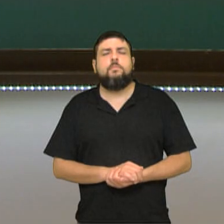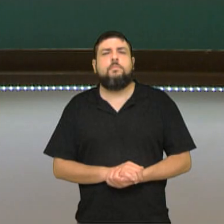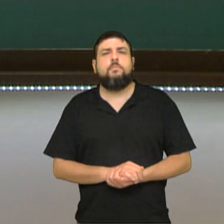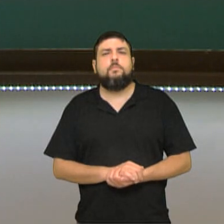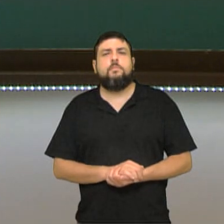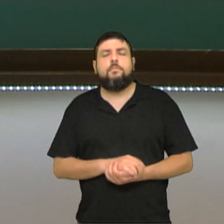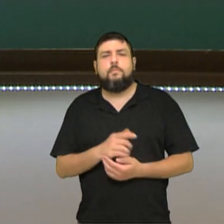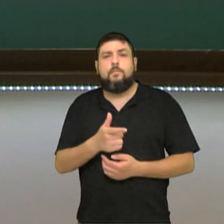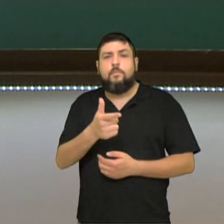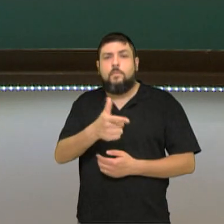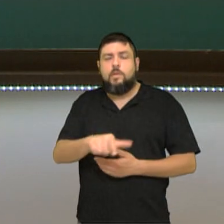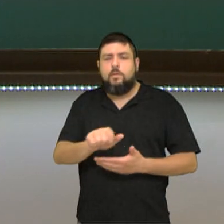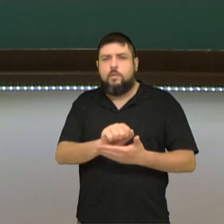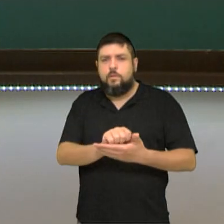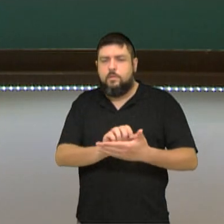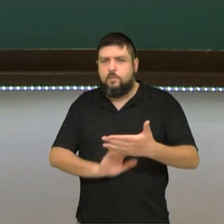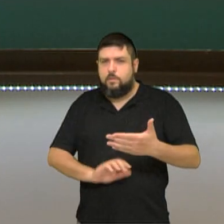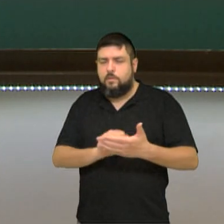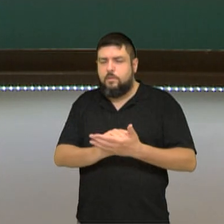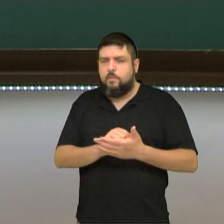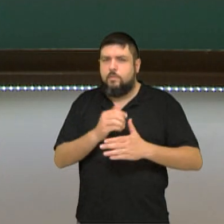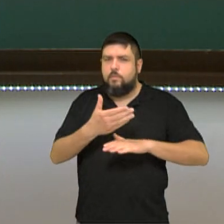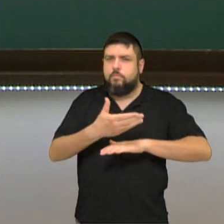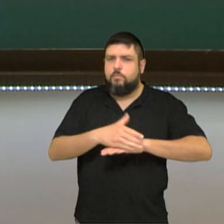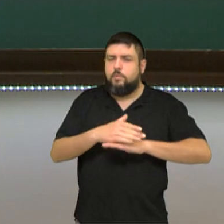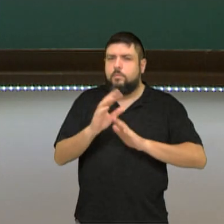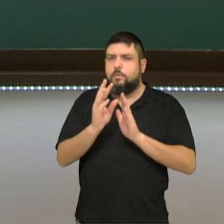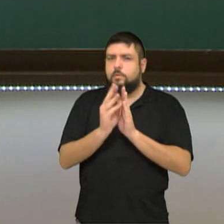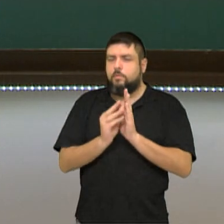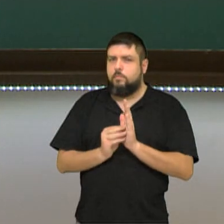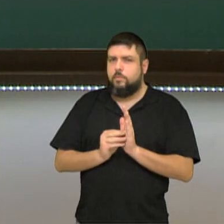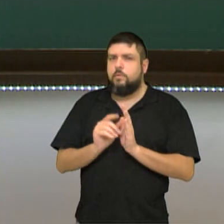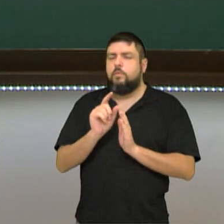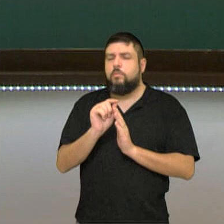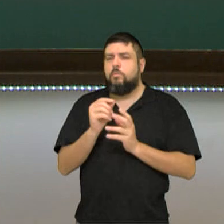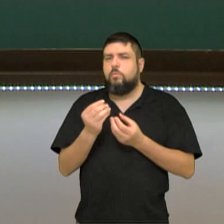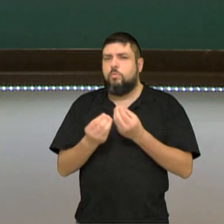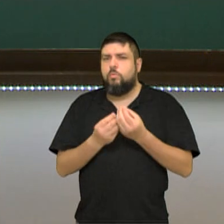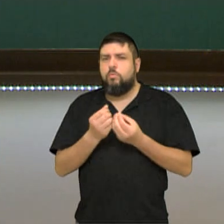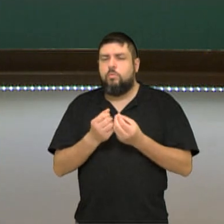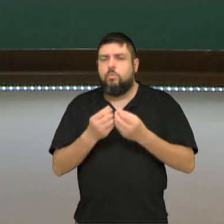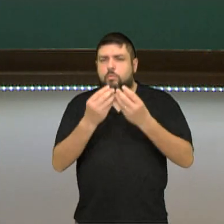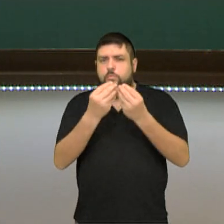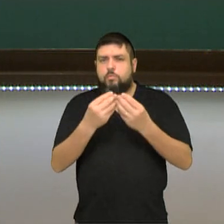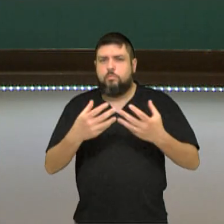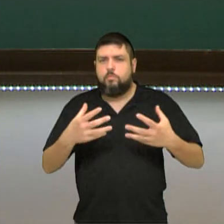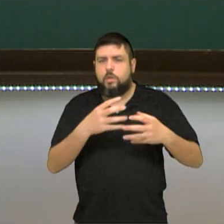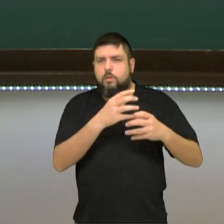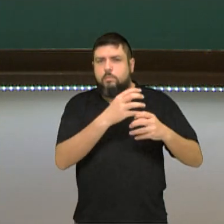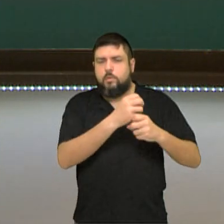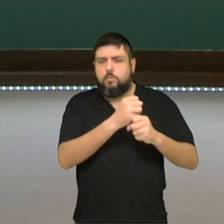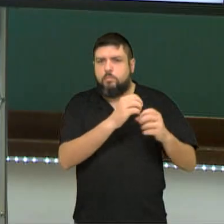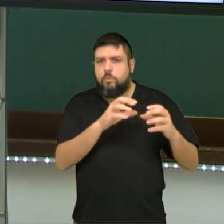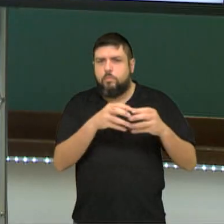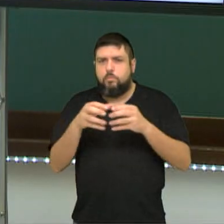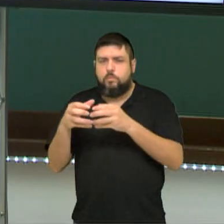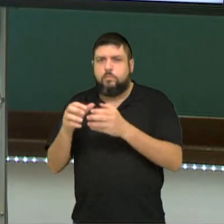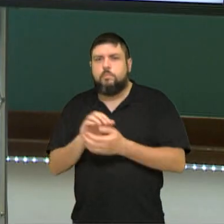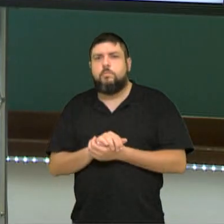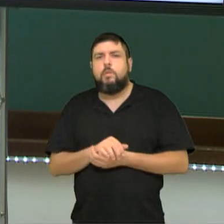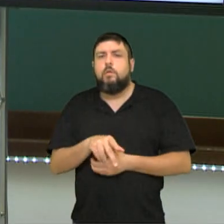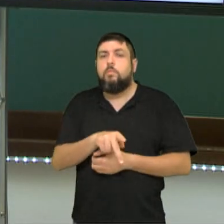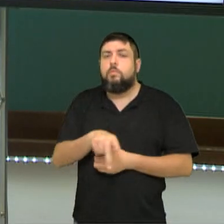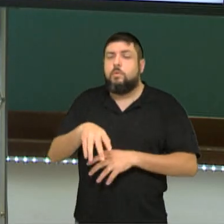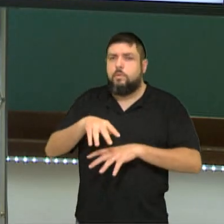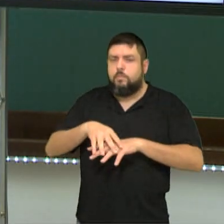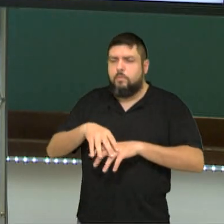Mais um exercíciozinho para a gente fechar esse conteúdo e você aplicar essa fatoração por agrupamento. Uma professora de matemática tem 4